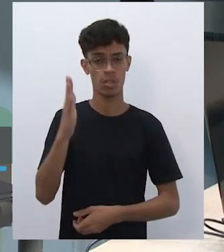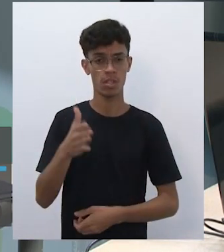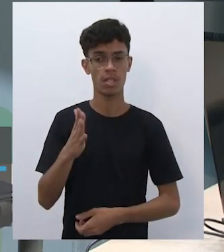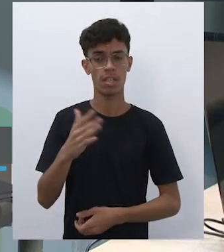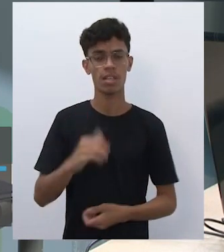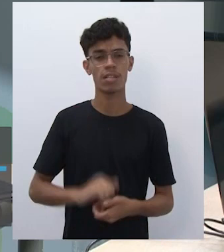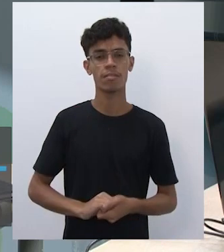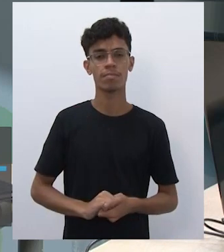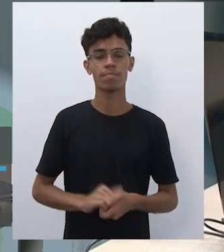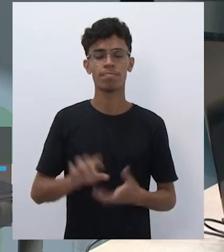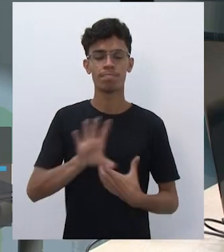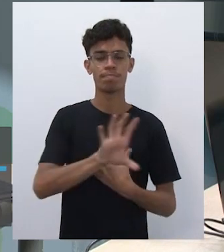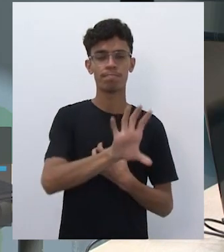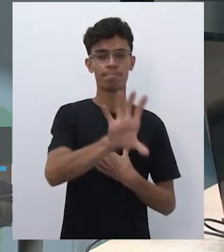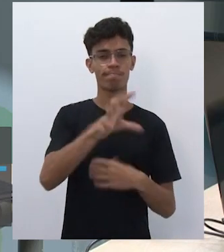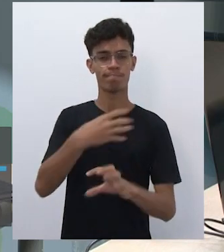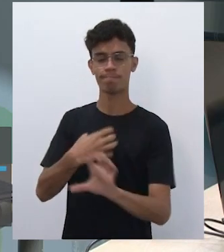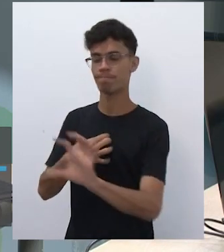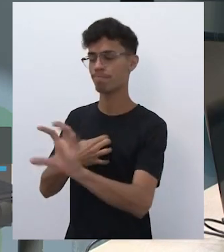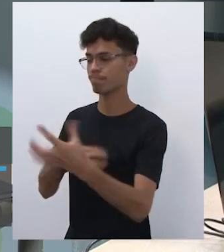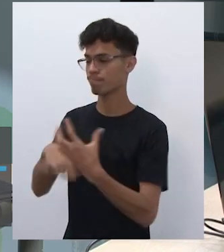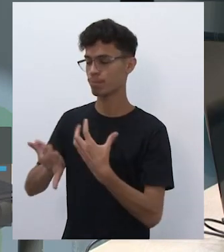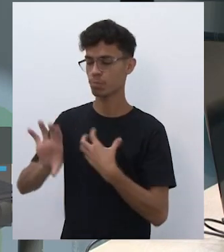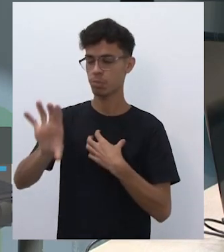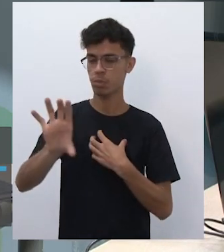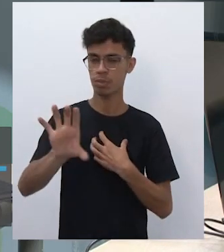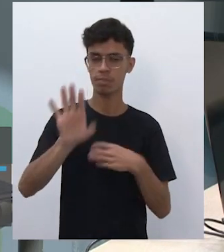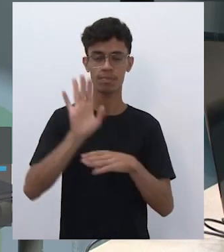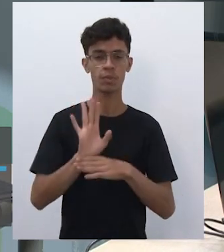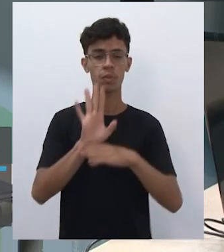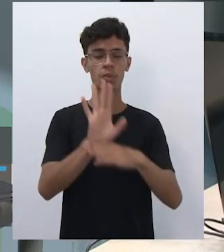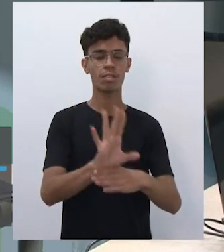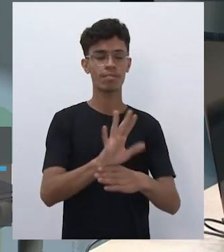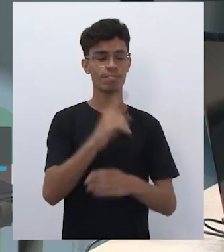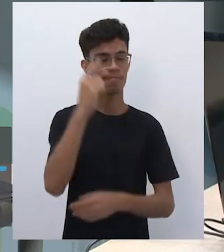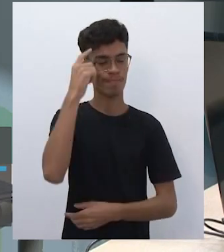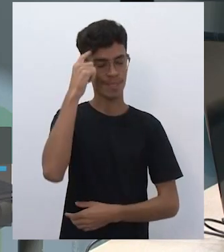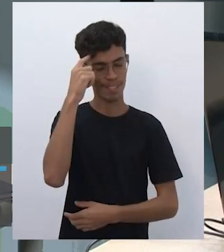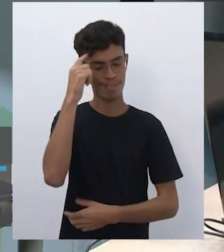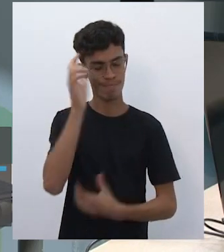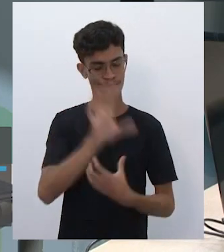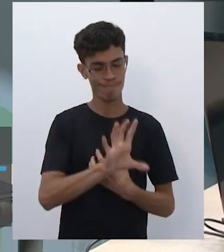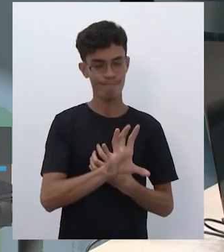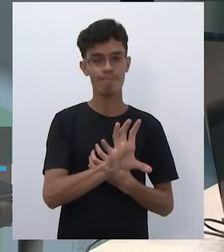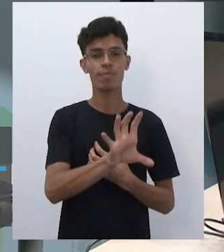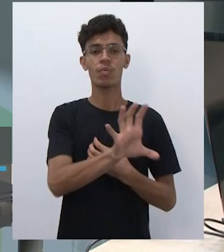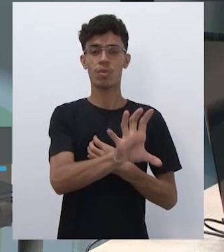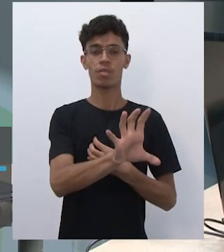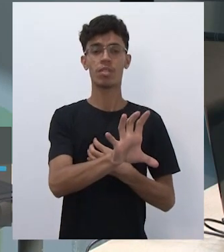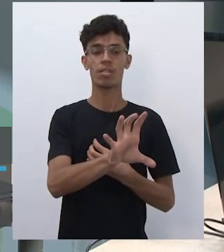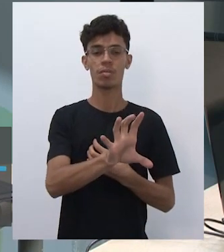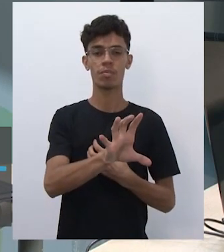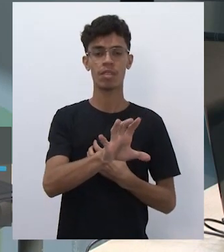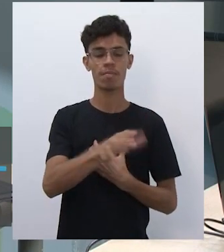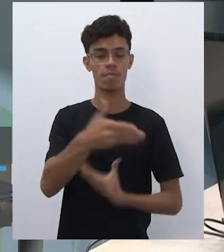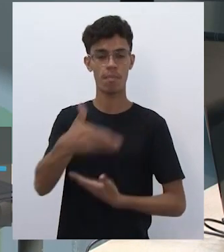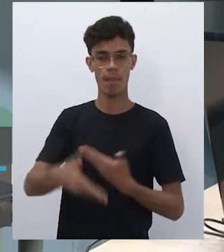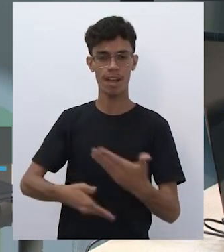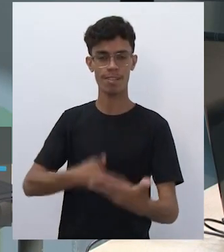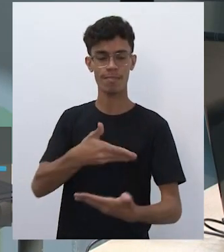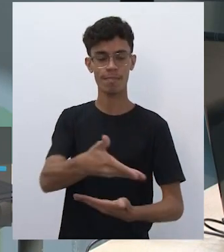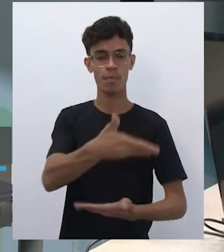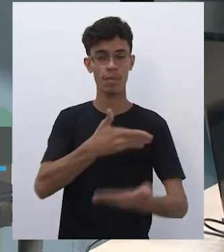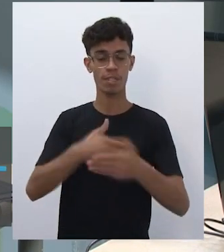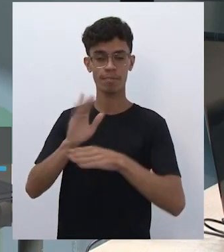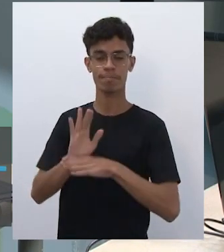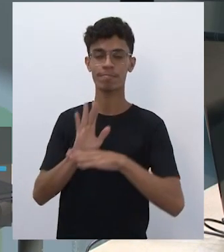ter empatia, você colaborar, você pensar no outro, não é? Lembrando que você vai gerar resultado para você e também